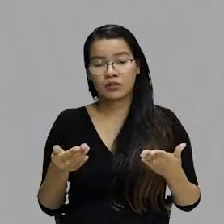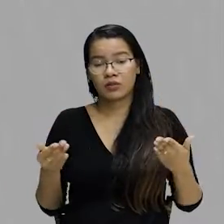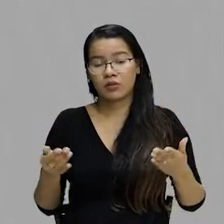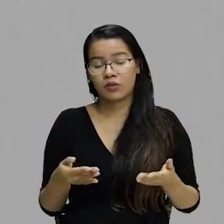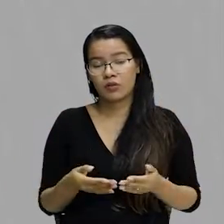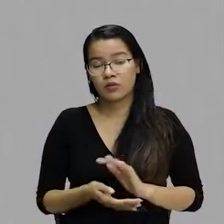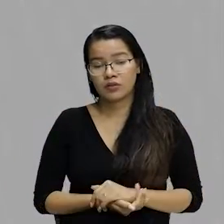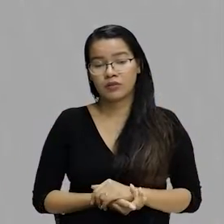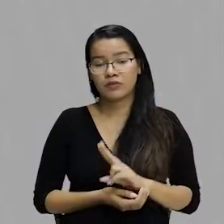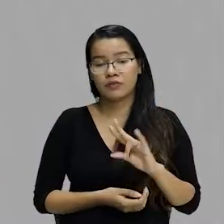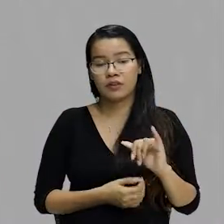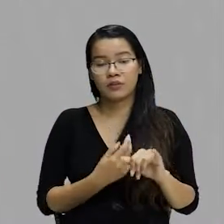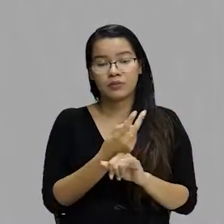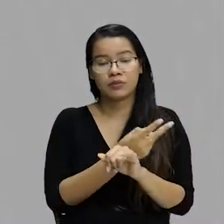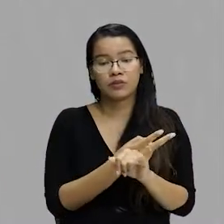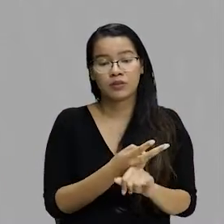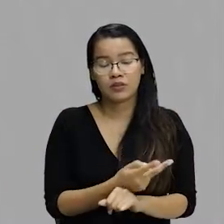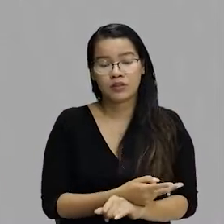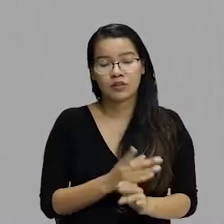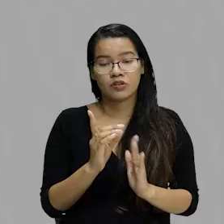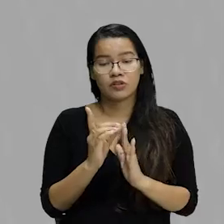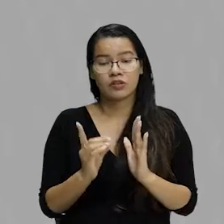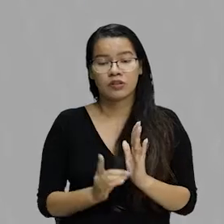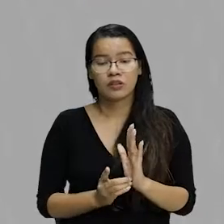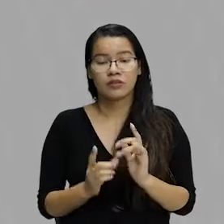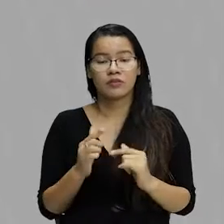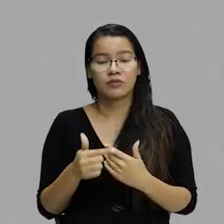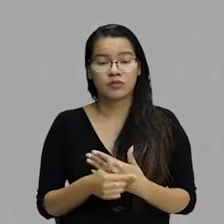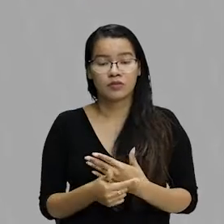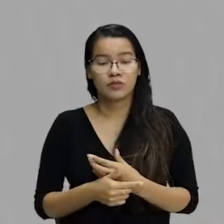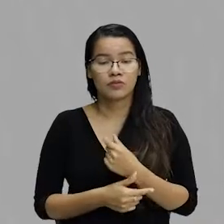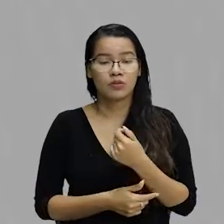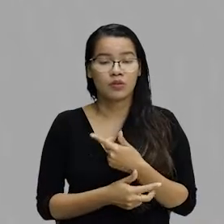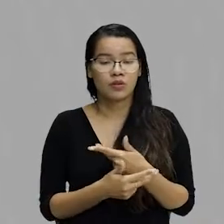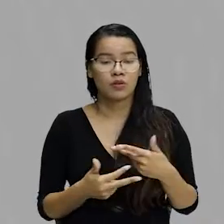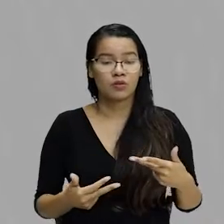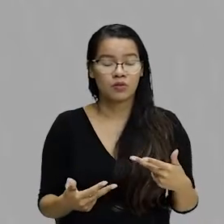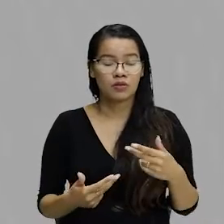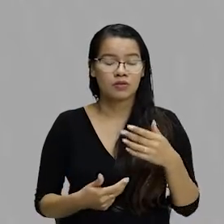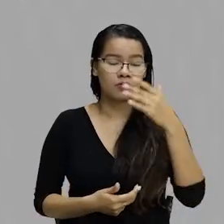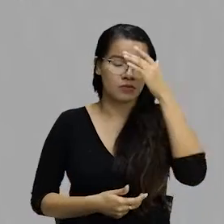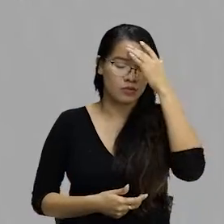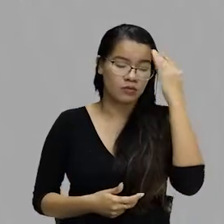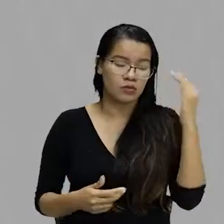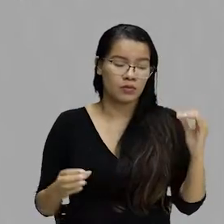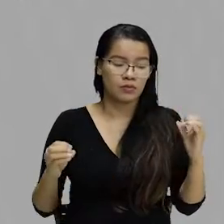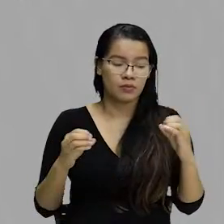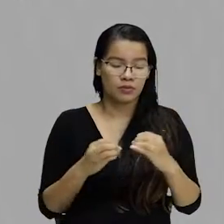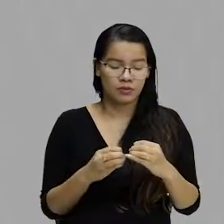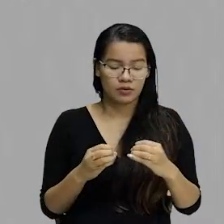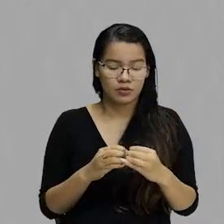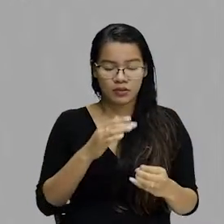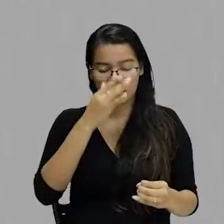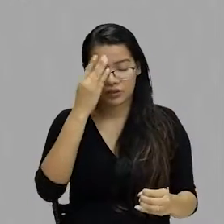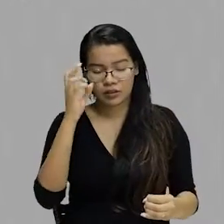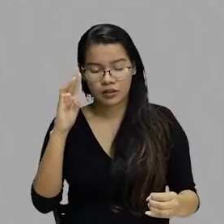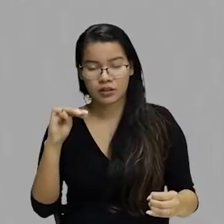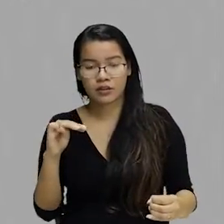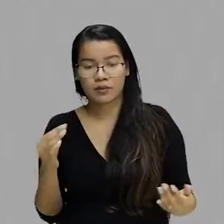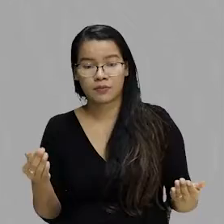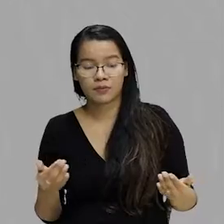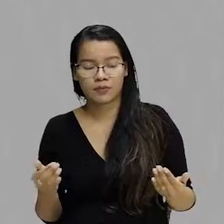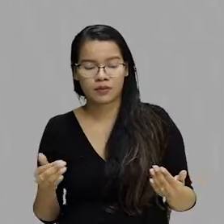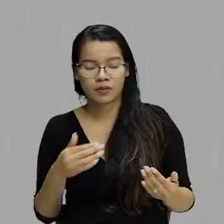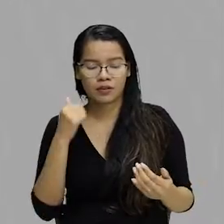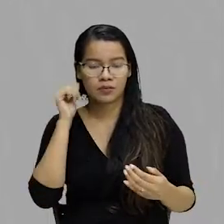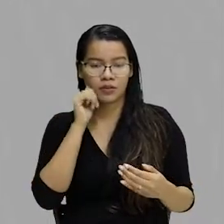onde Antígona vai em busca de dignidade em função de alguém, né, muito próximo dela, o irmão. Então, quem é Antígona hoje são essas mulheres que